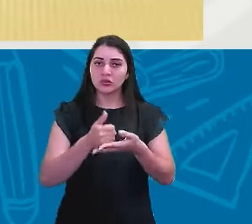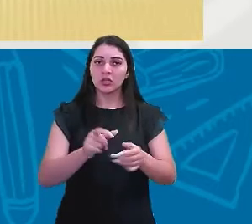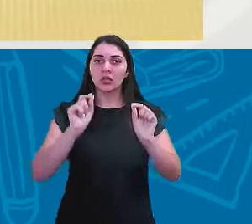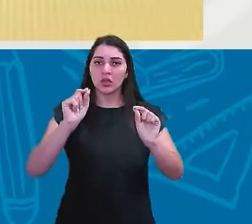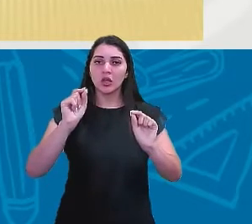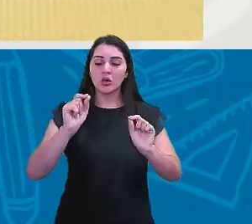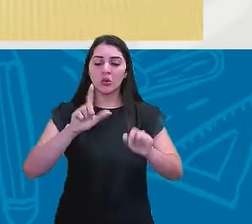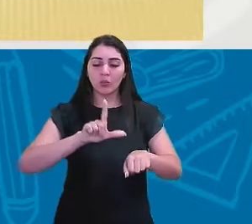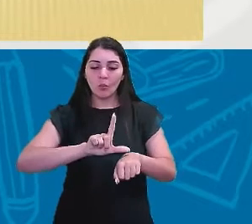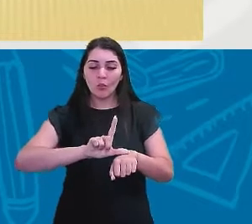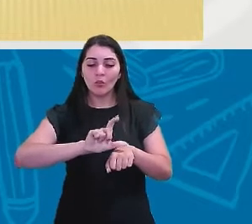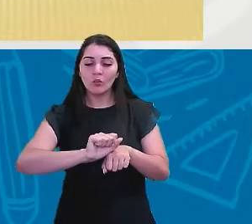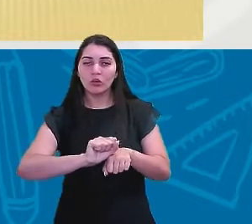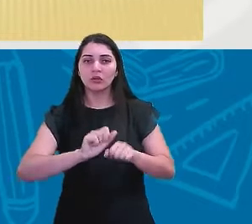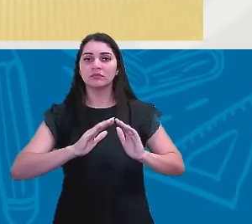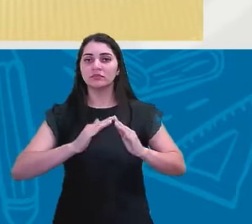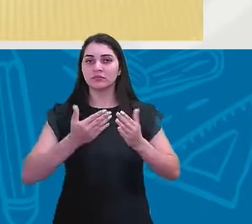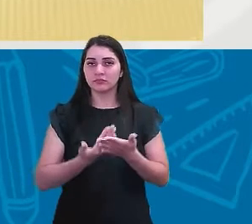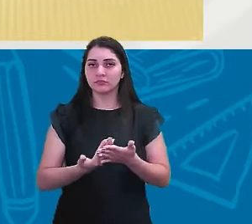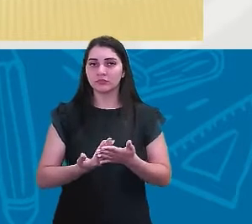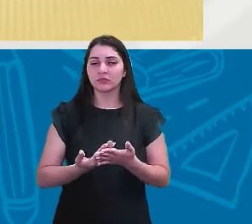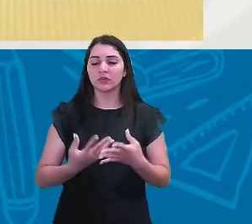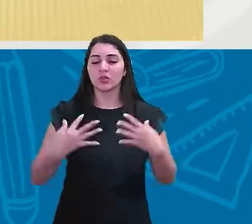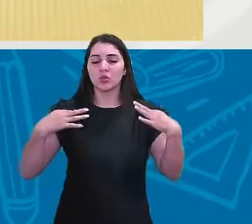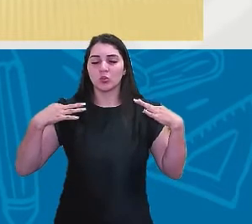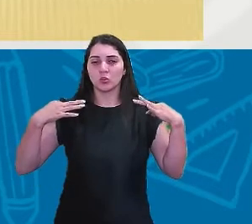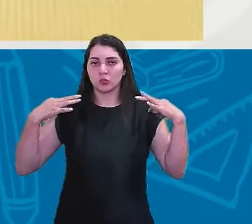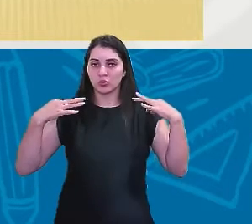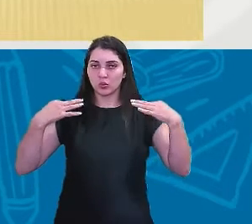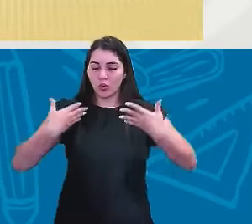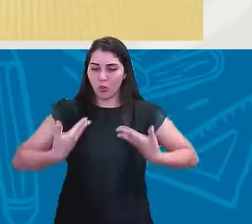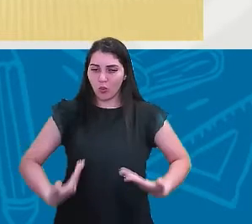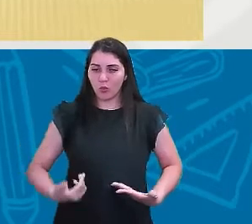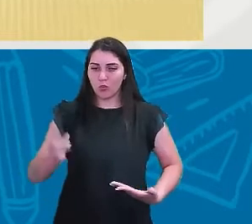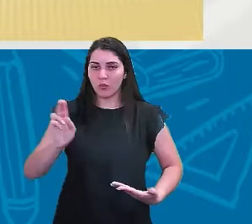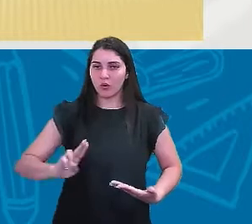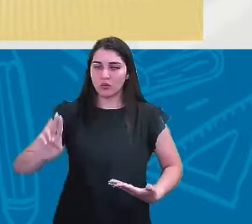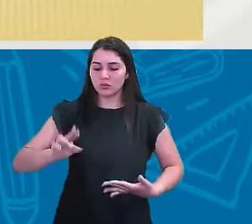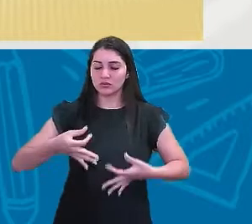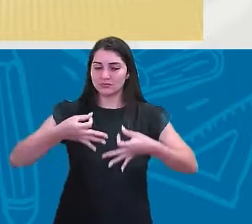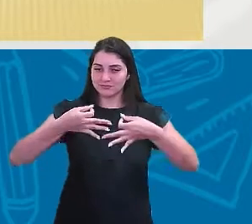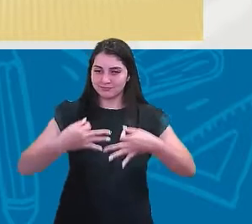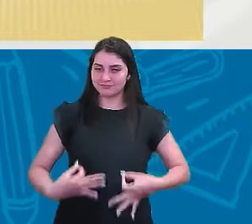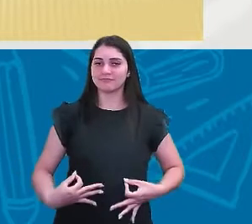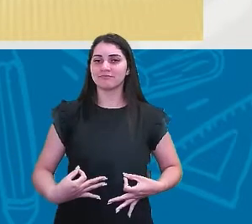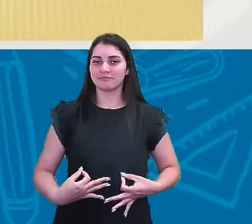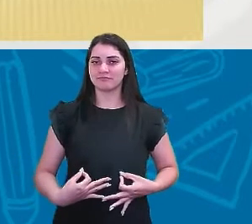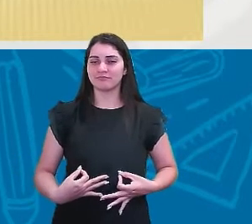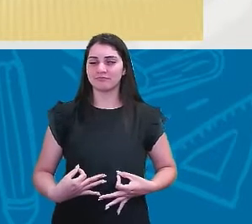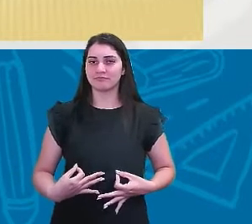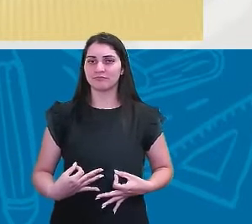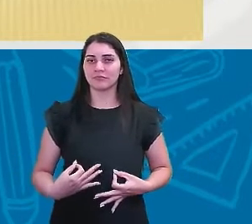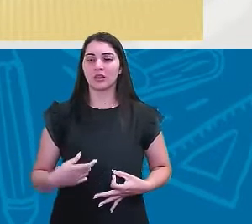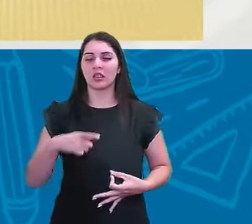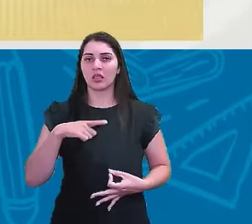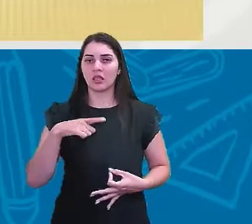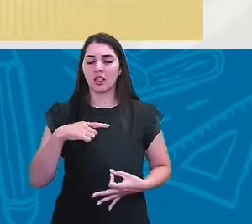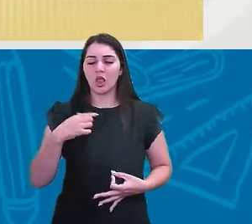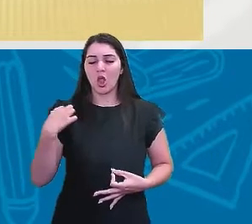da escola, vestir-se de forma adequada. Existe roupa